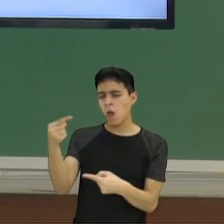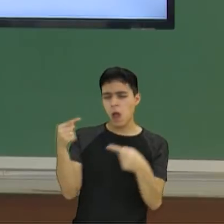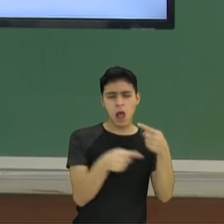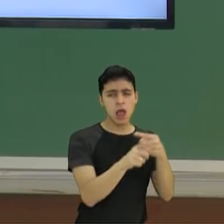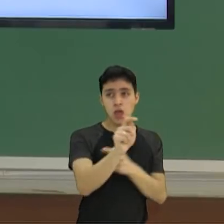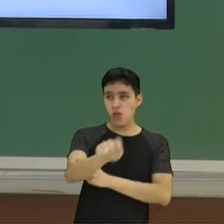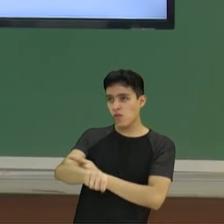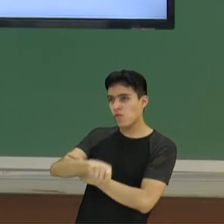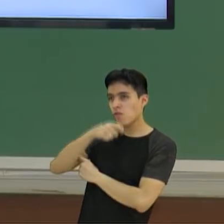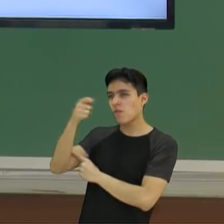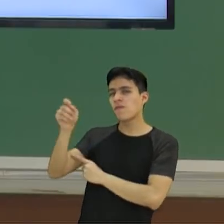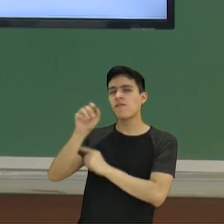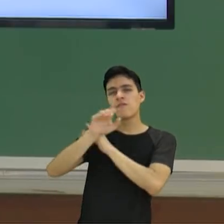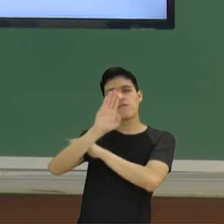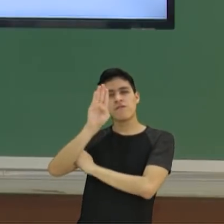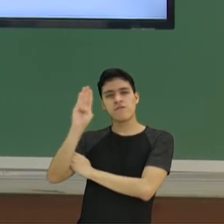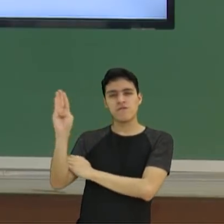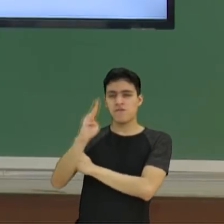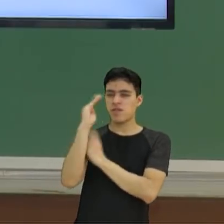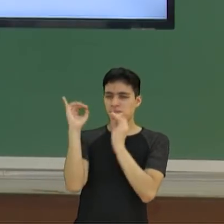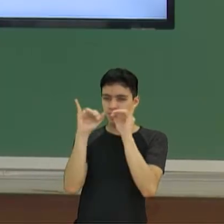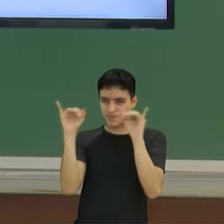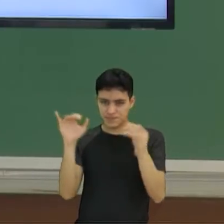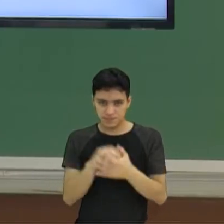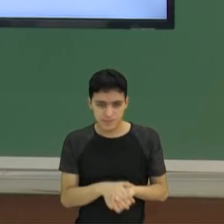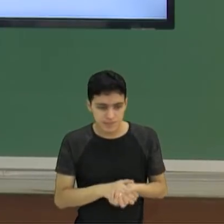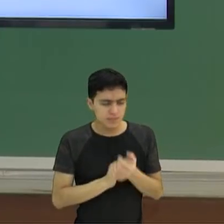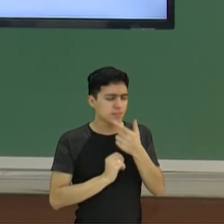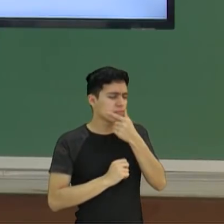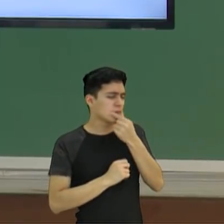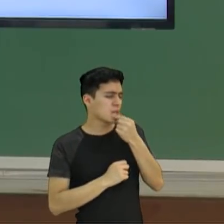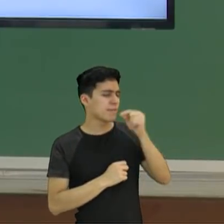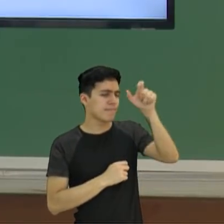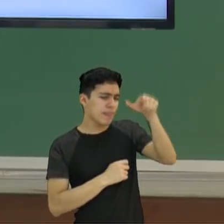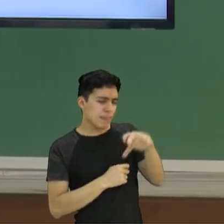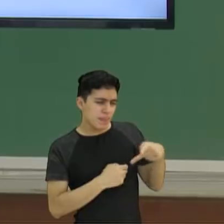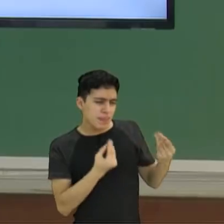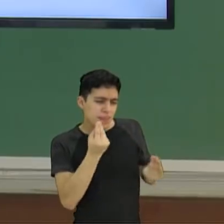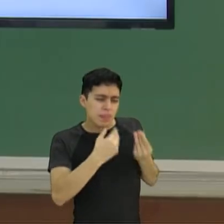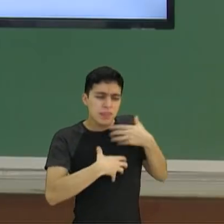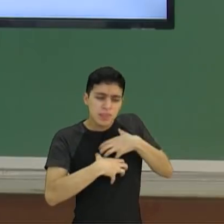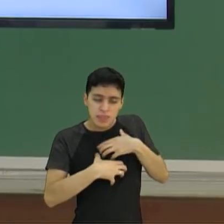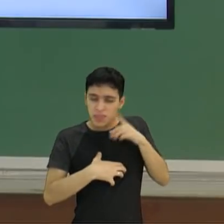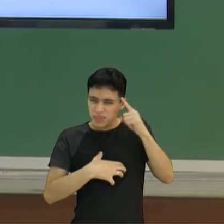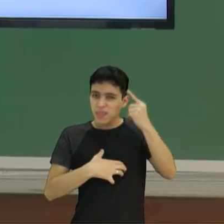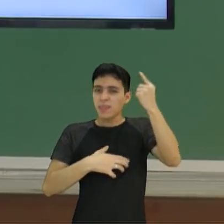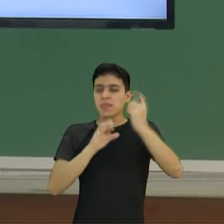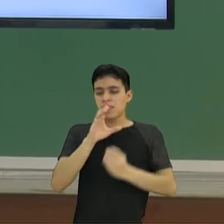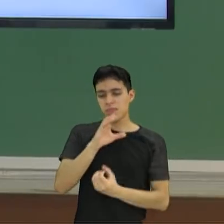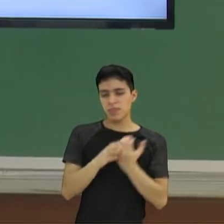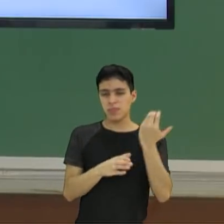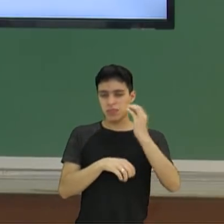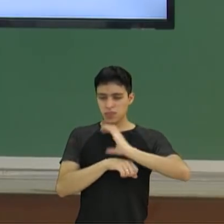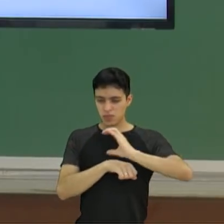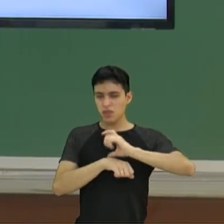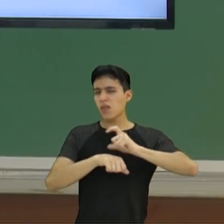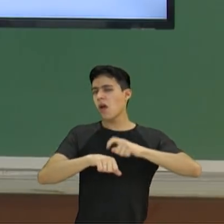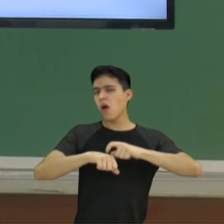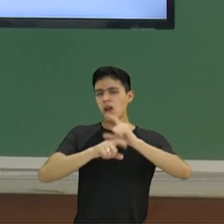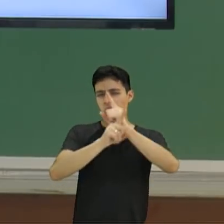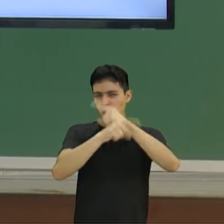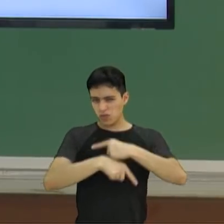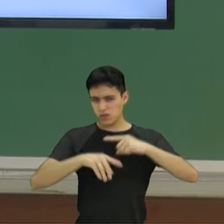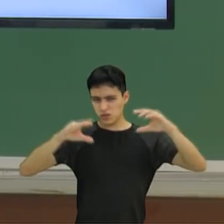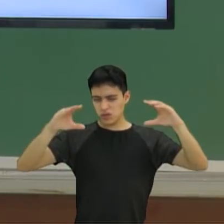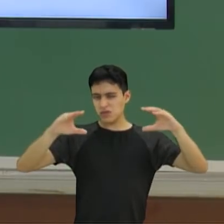de notícias falsas. E como o professor está fazendo isso? Ele criou um curso no contraturno da sua escola